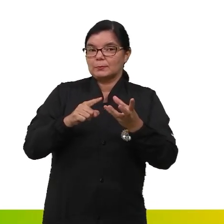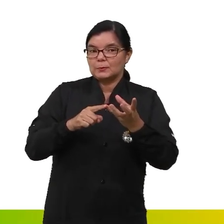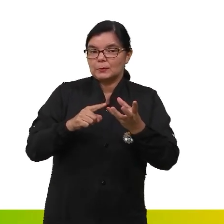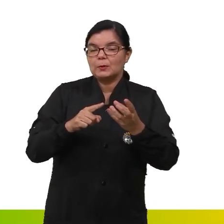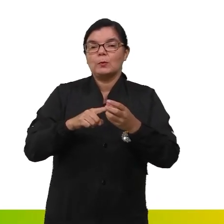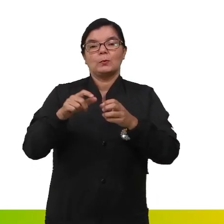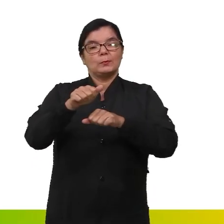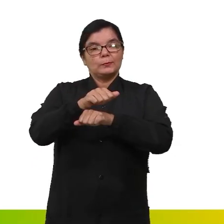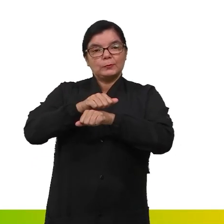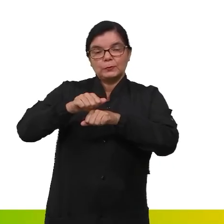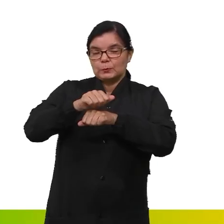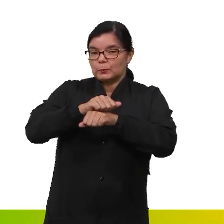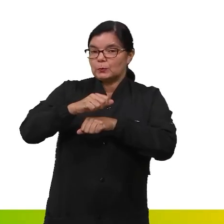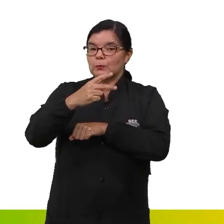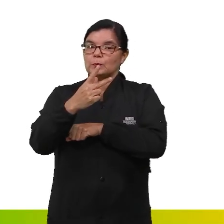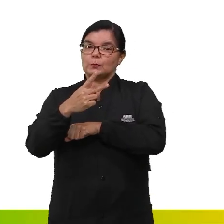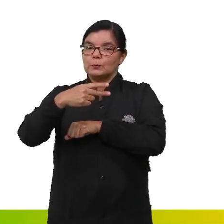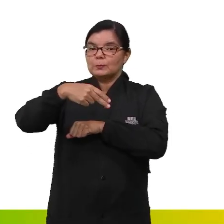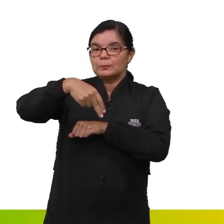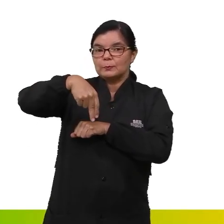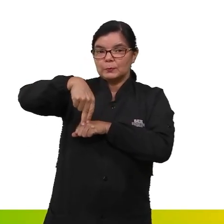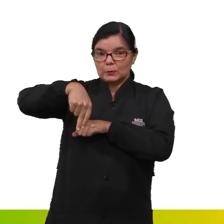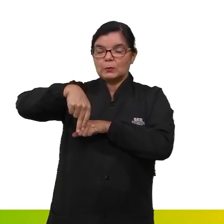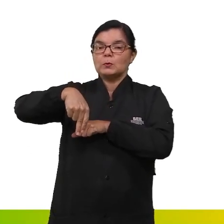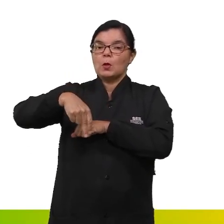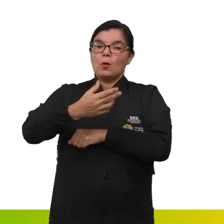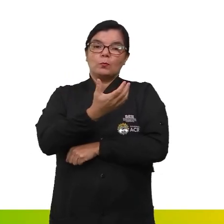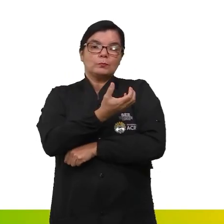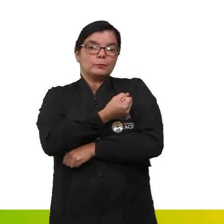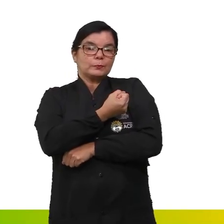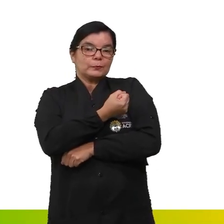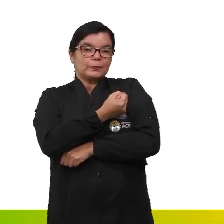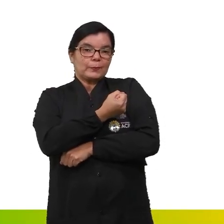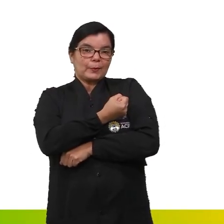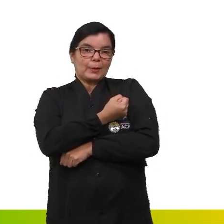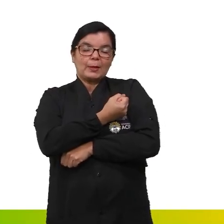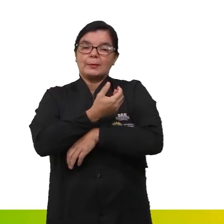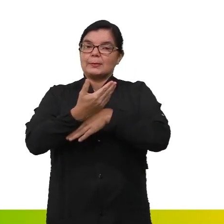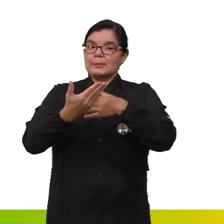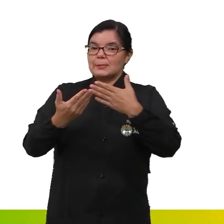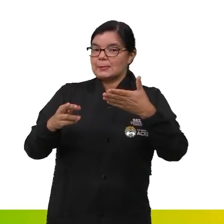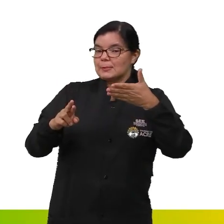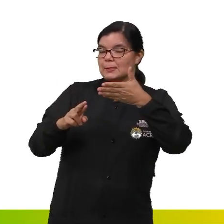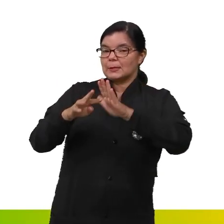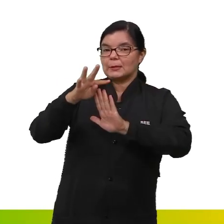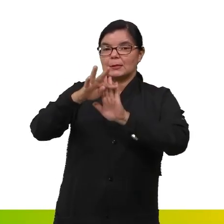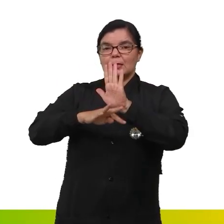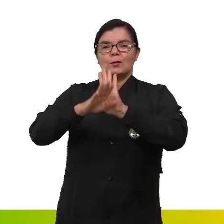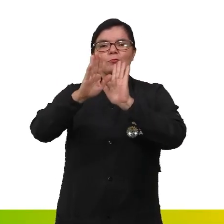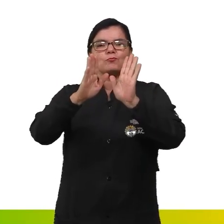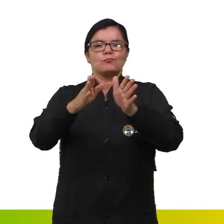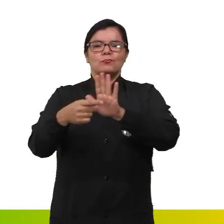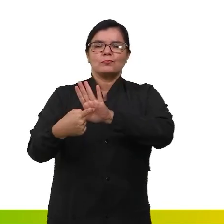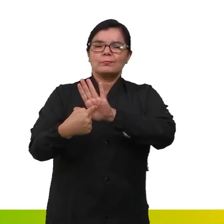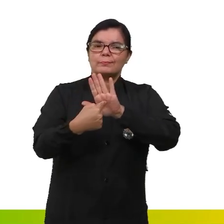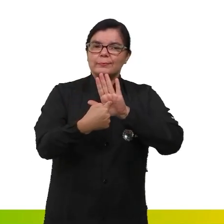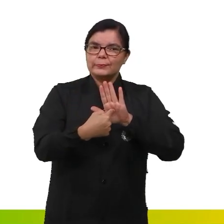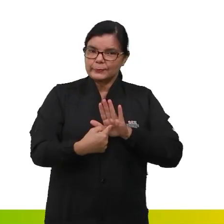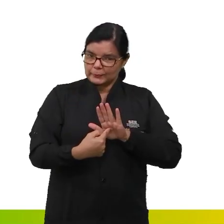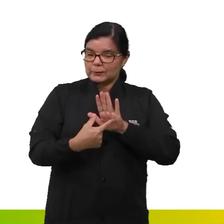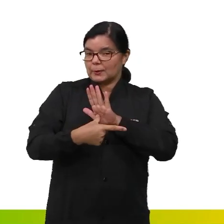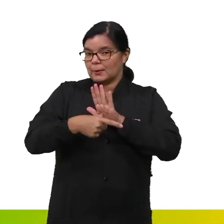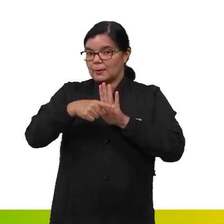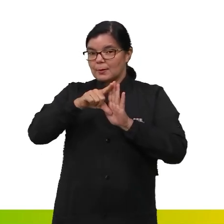um advérbio, pode ser um pronome e pode ser um numeral. Nesse caso, o referente ele já foi